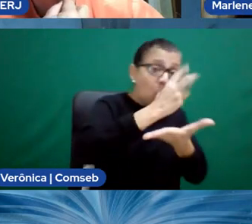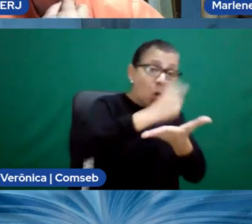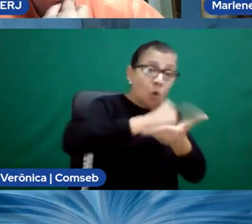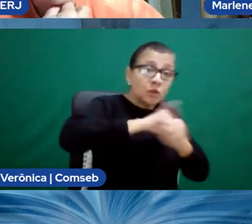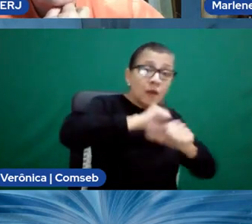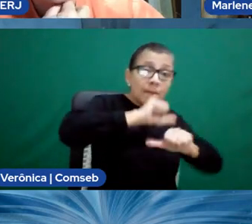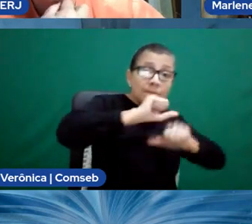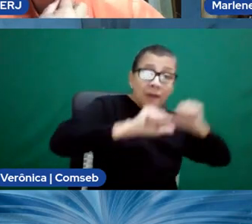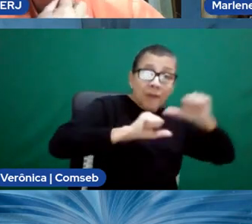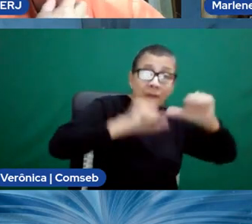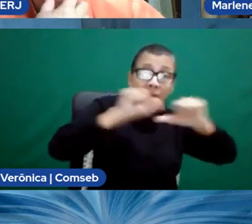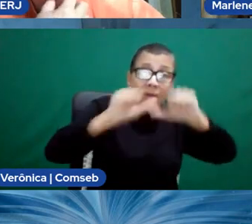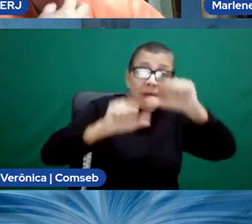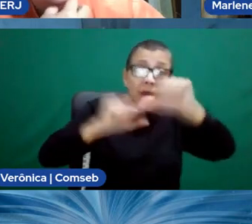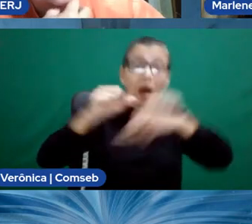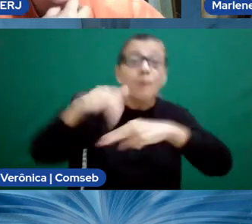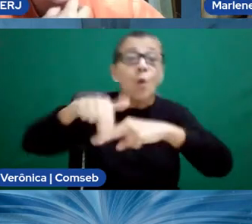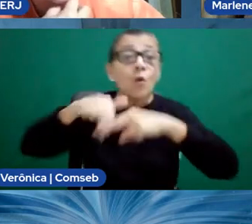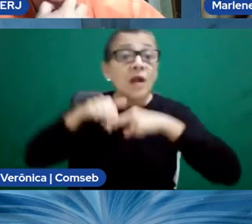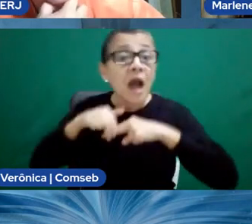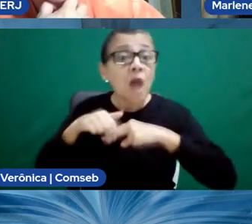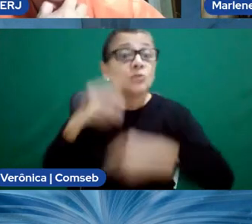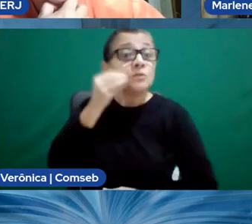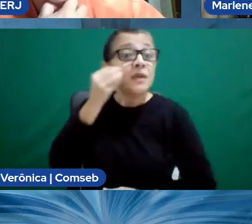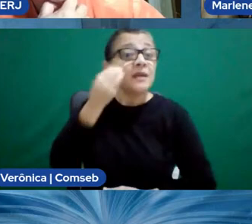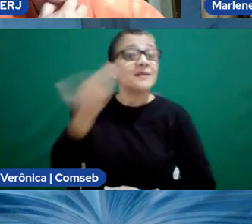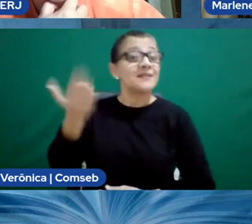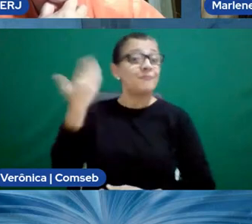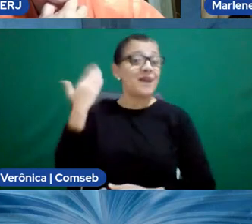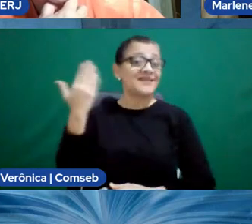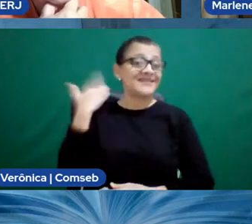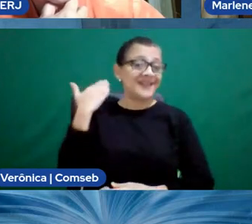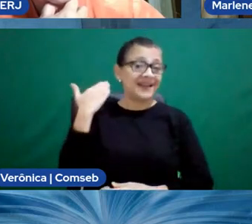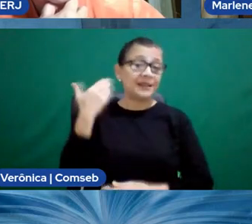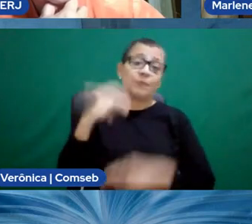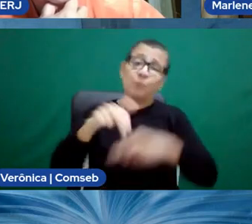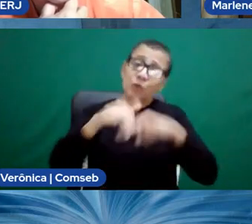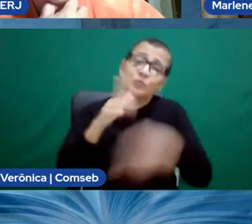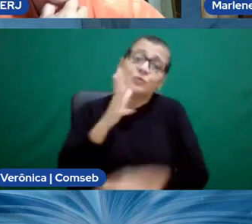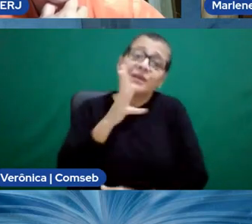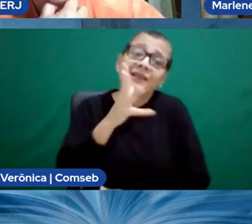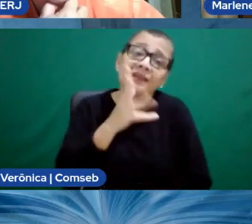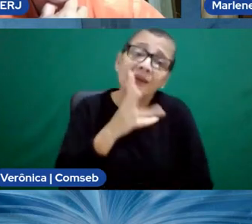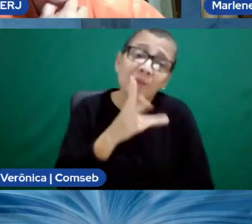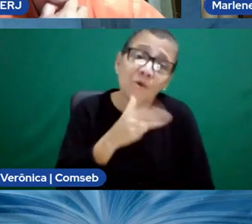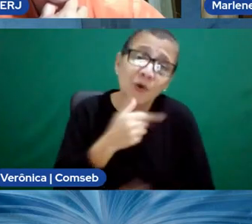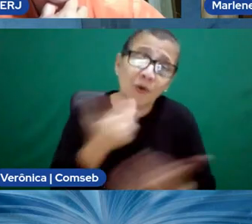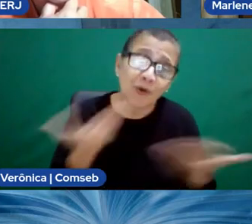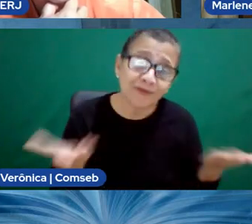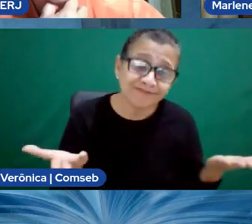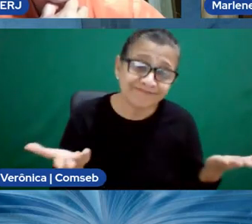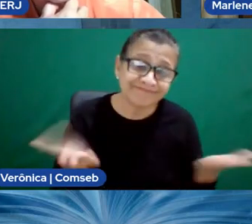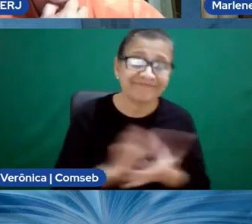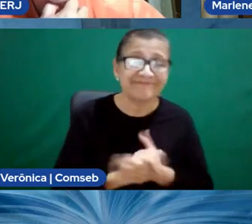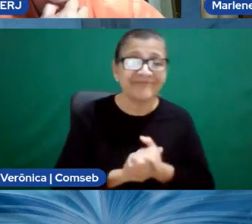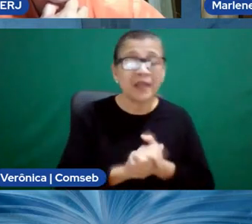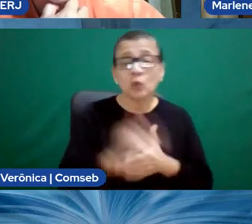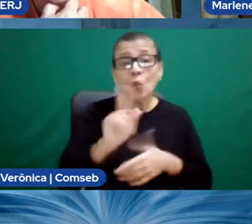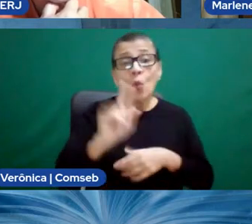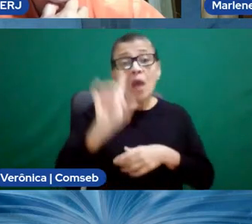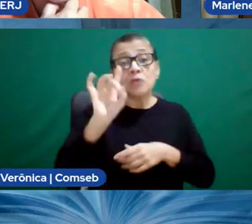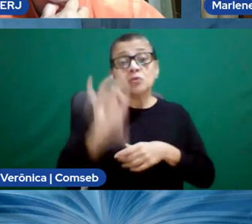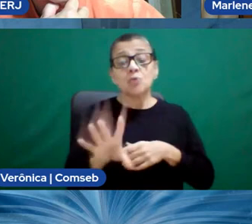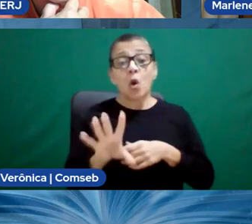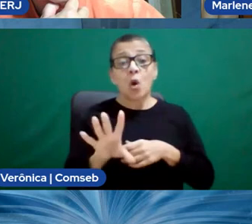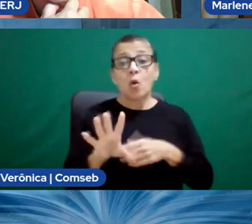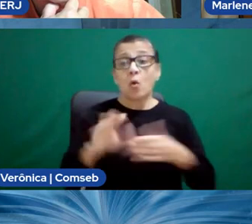as experiências anteriores. E aí a gente entende por que demorou, né? Excelente. E aí não pode ser visto como evolução propriamente